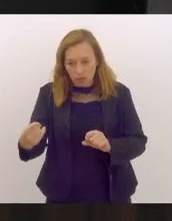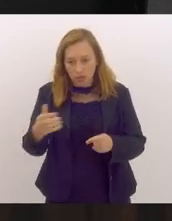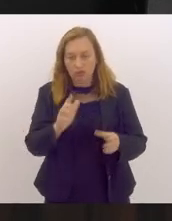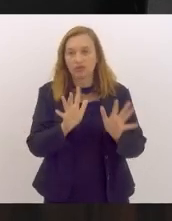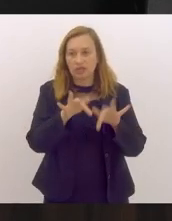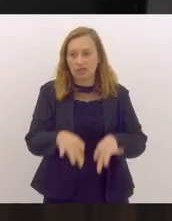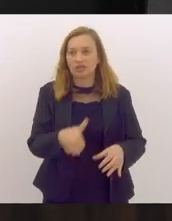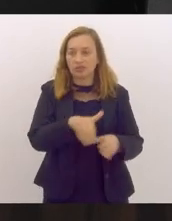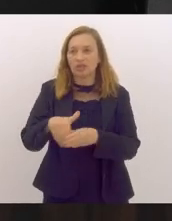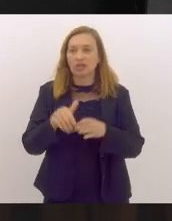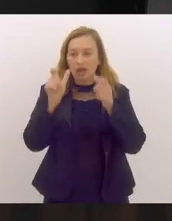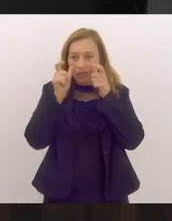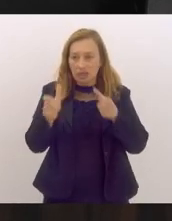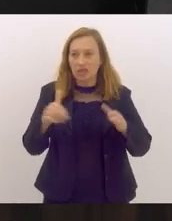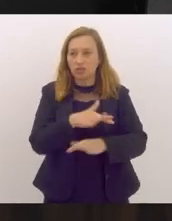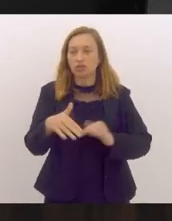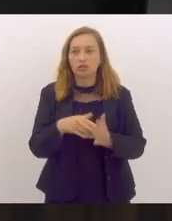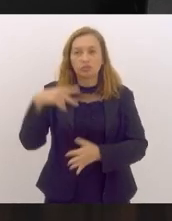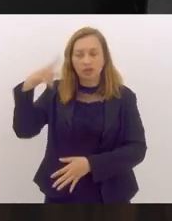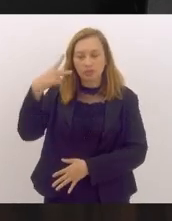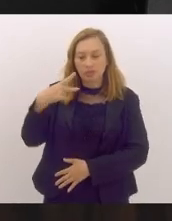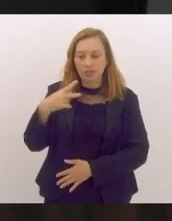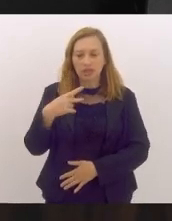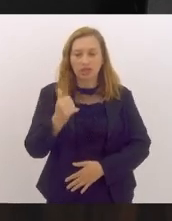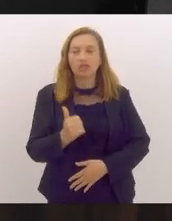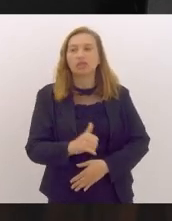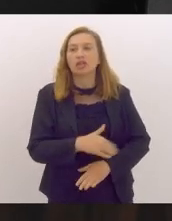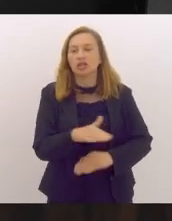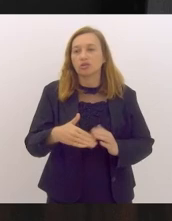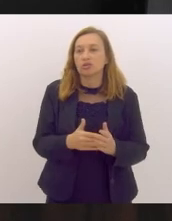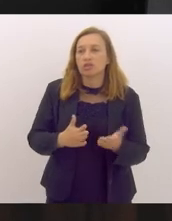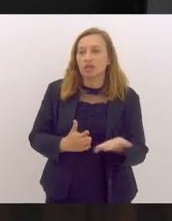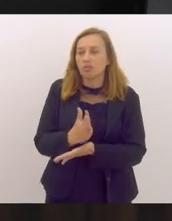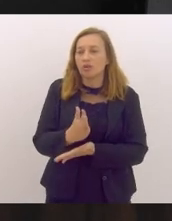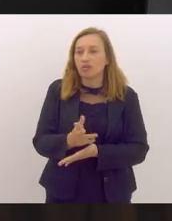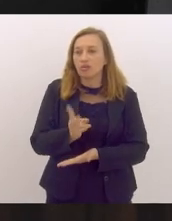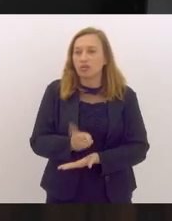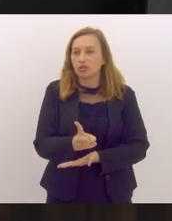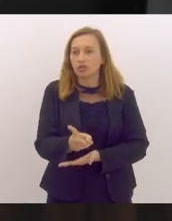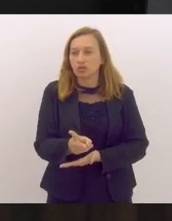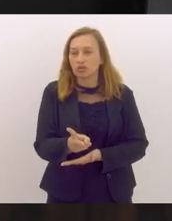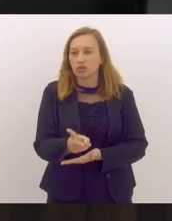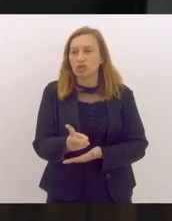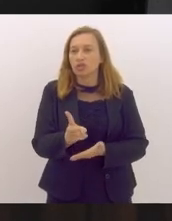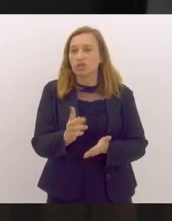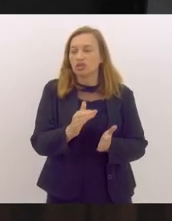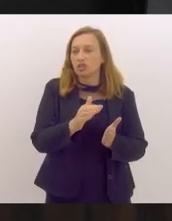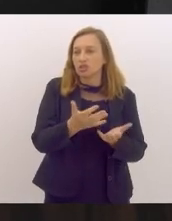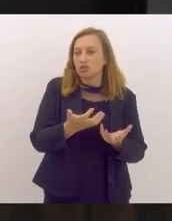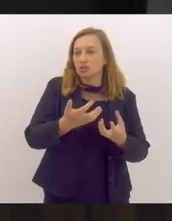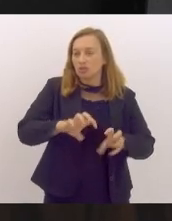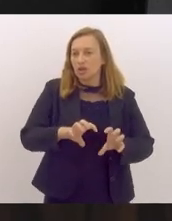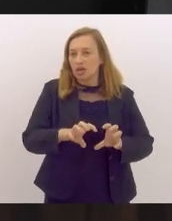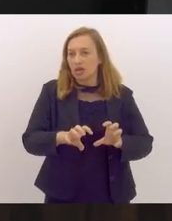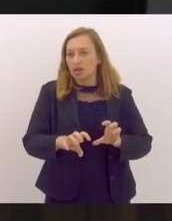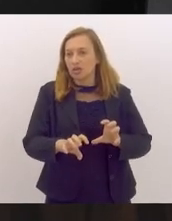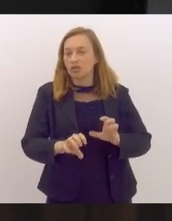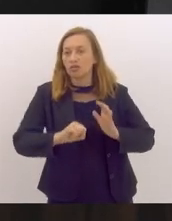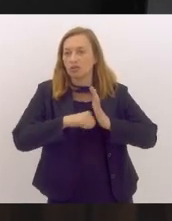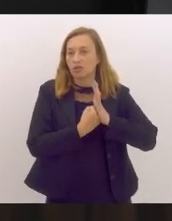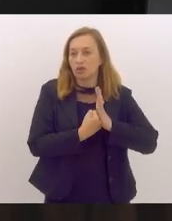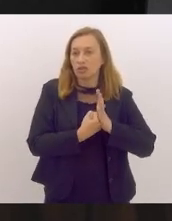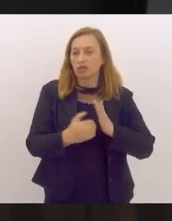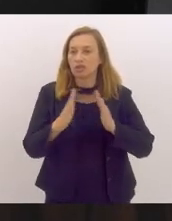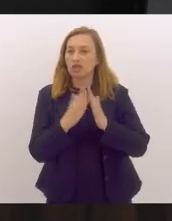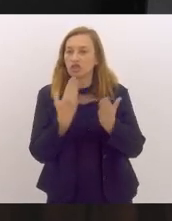Então, atenção, senhoras parlamentares, senhores parlamentares, senhores que aprovam, permaneçam como estão, rejeitados os vetos acordados no Colégio